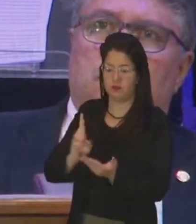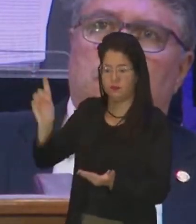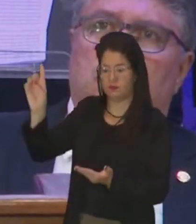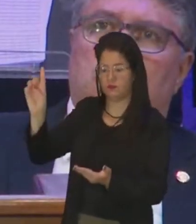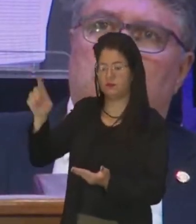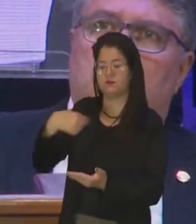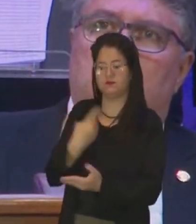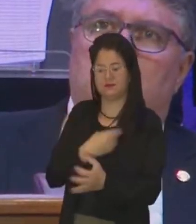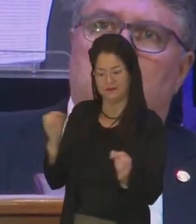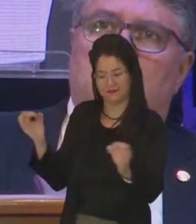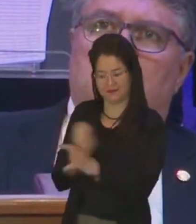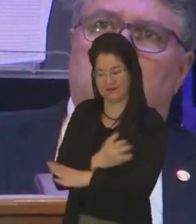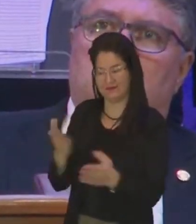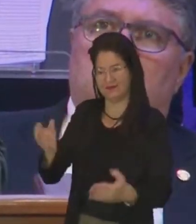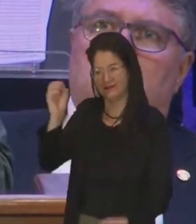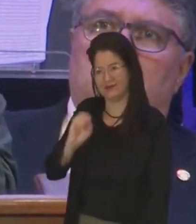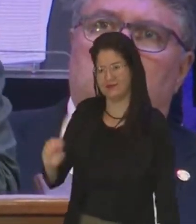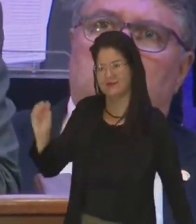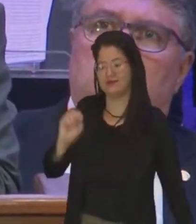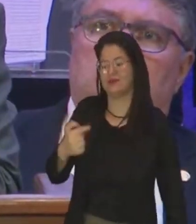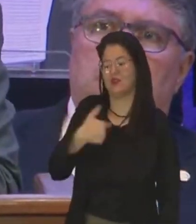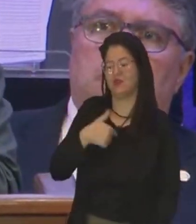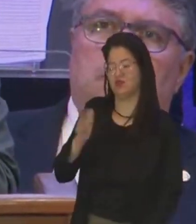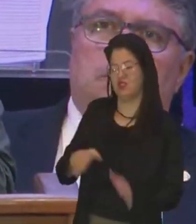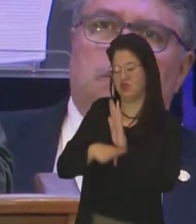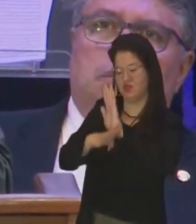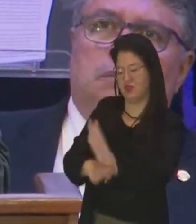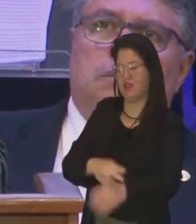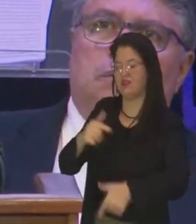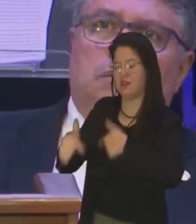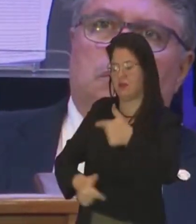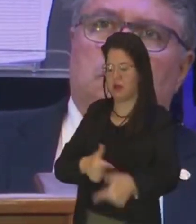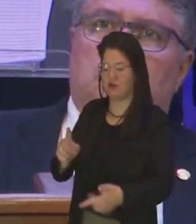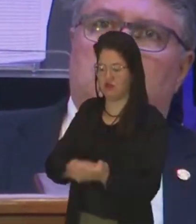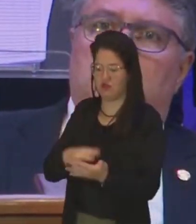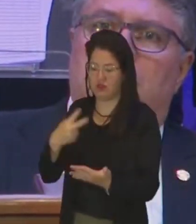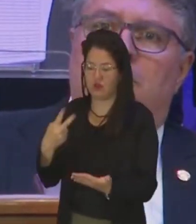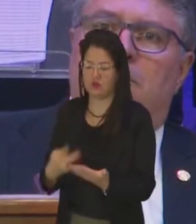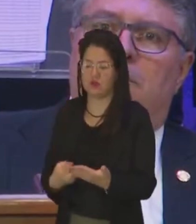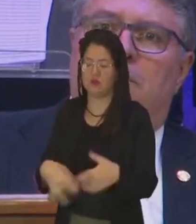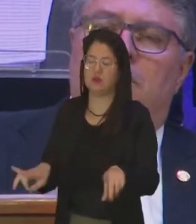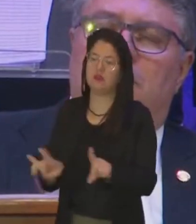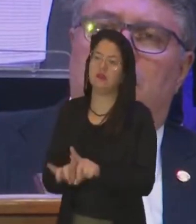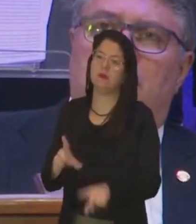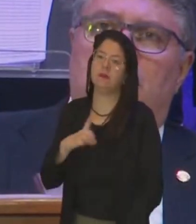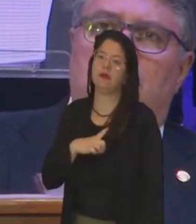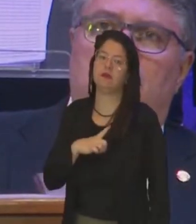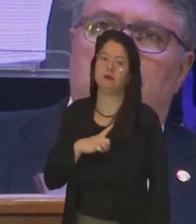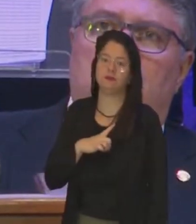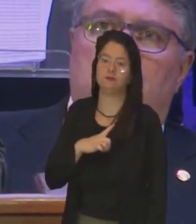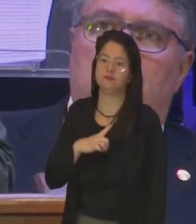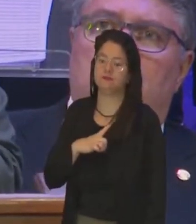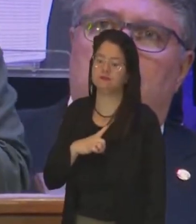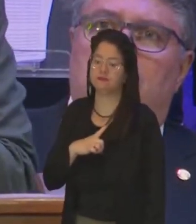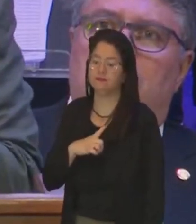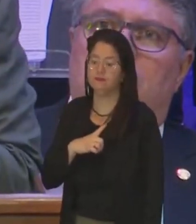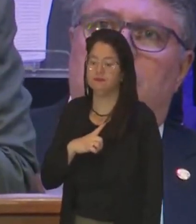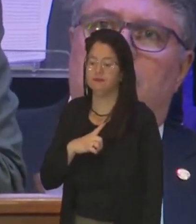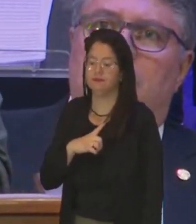outubro, finalizado. Então eu pude ajudar nesse trabalho, e tenho também